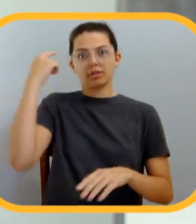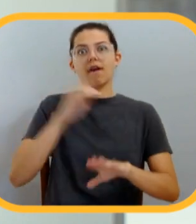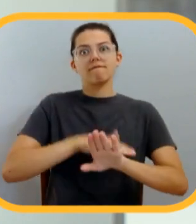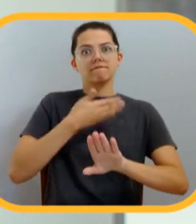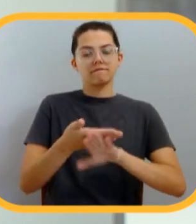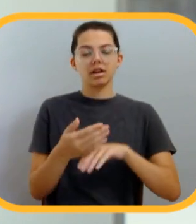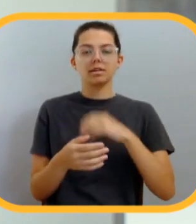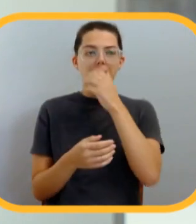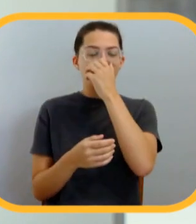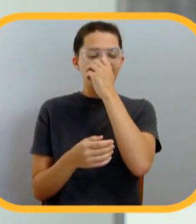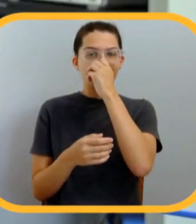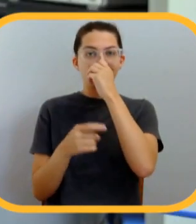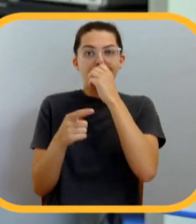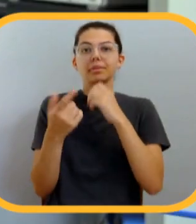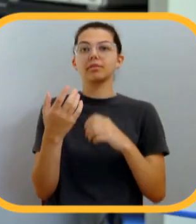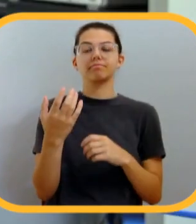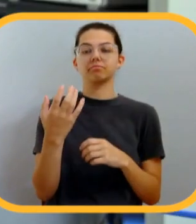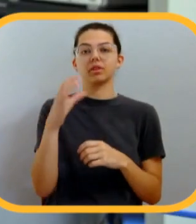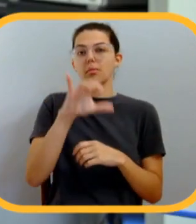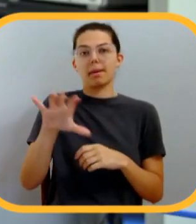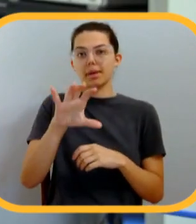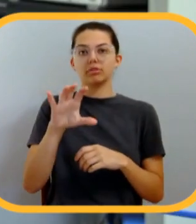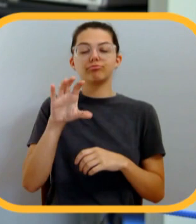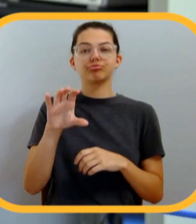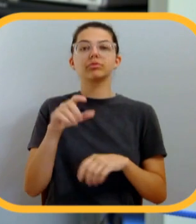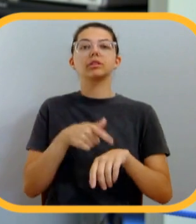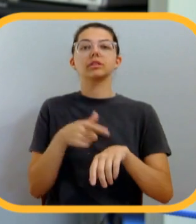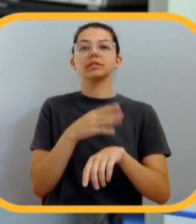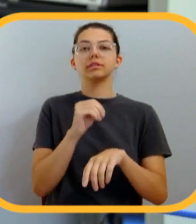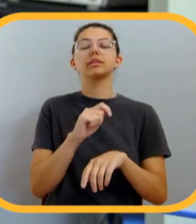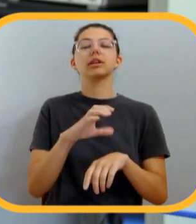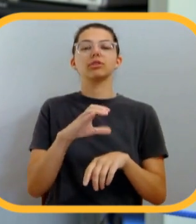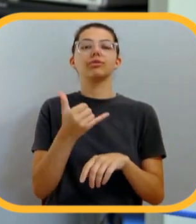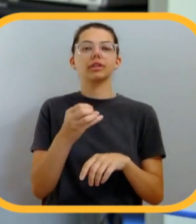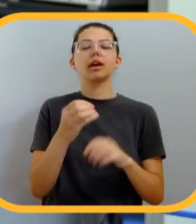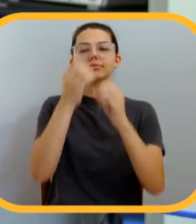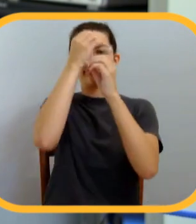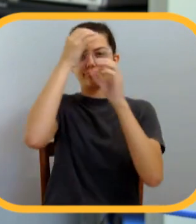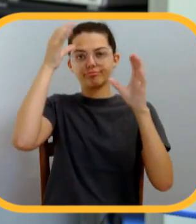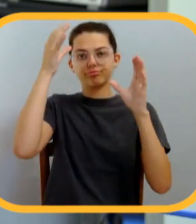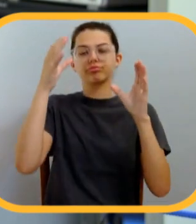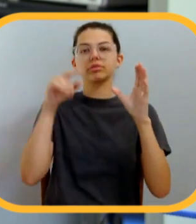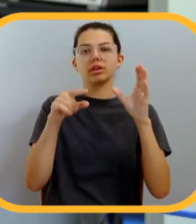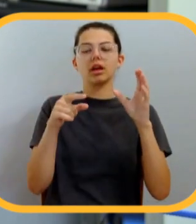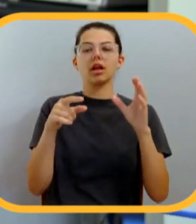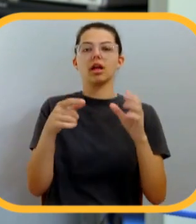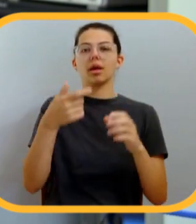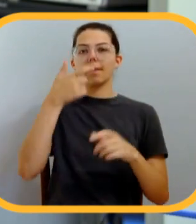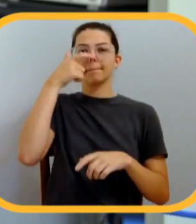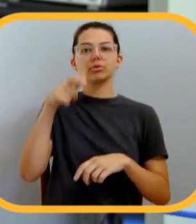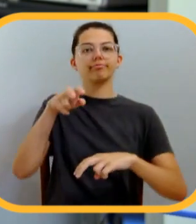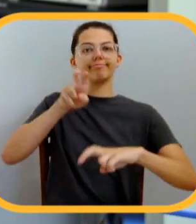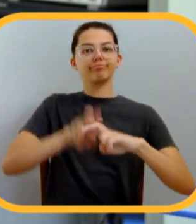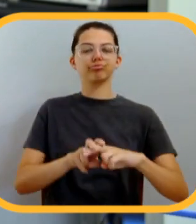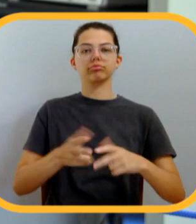as dificuldades estão acrescidas. Aquela imagem que nós podemos ter, por exemplo, do século XX, de uma pessoa sentada